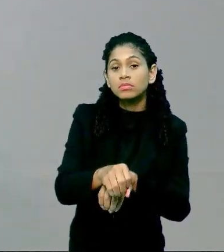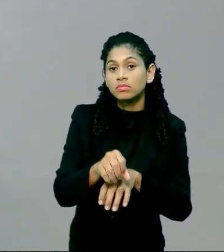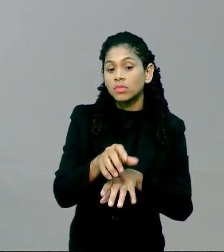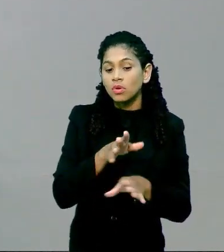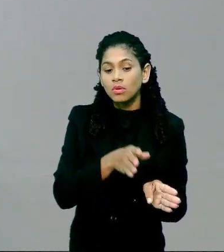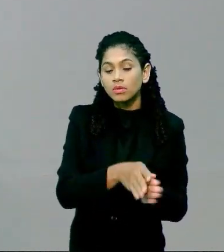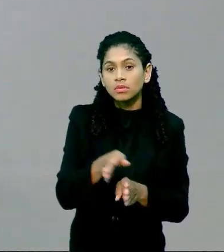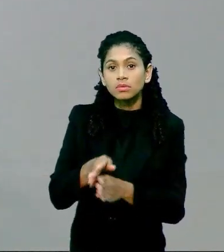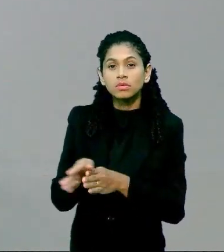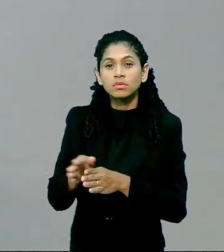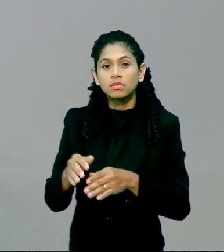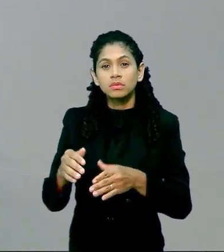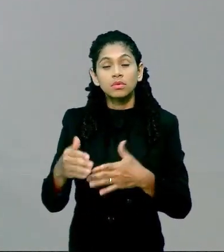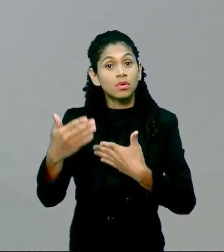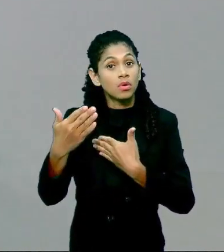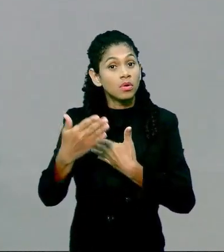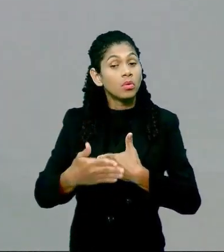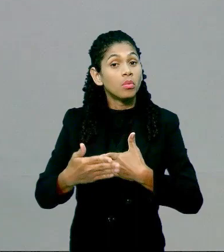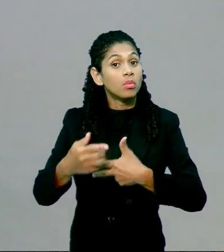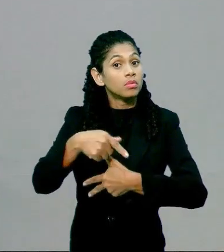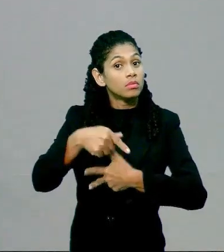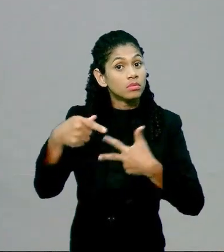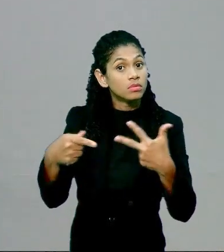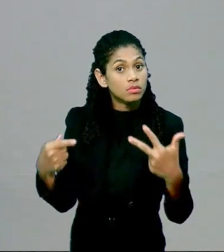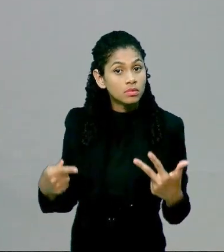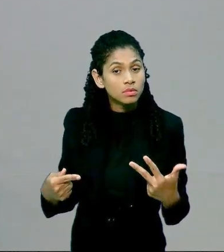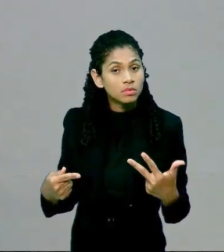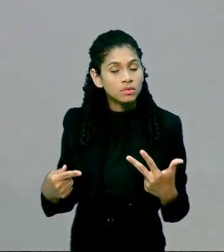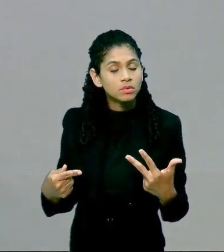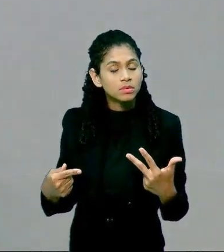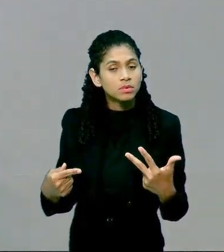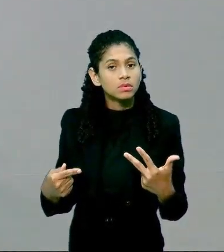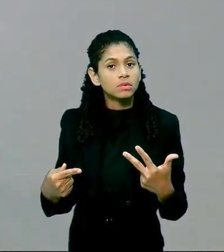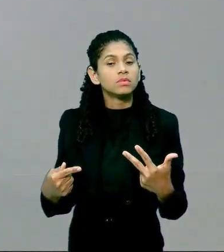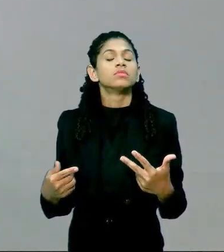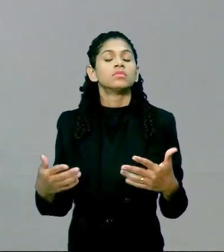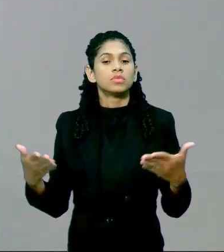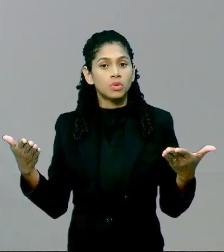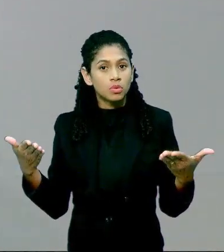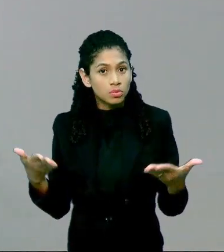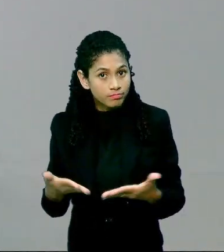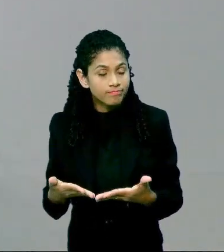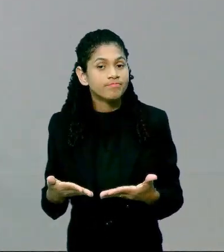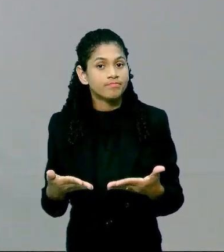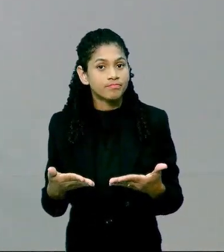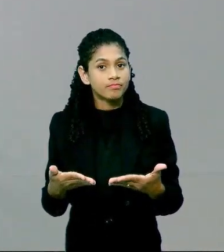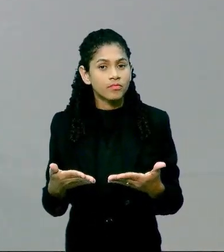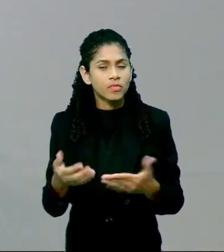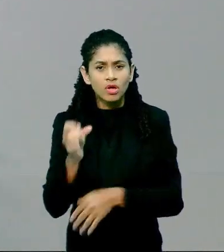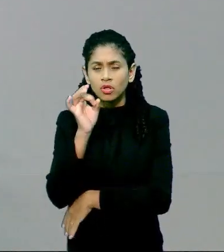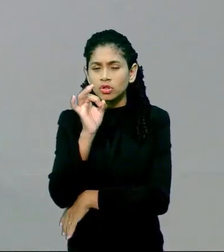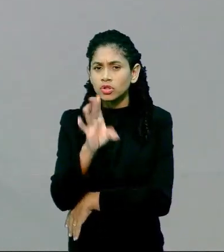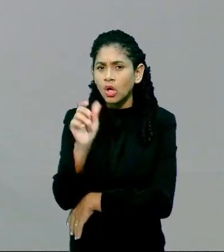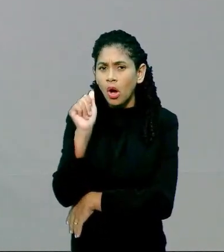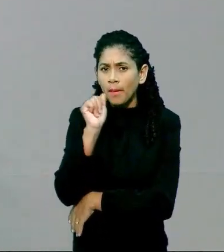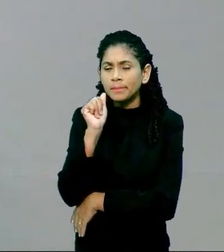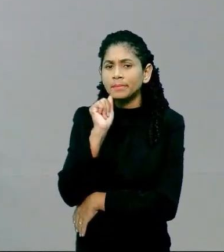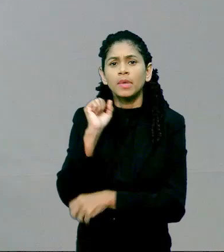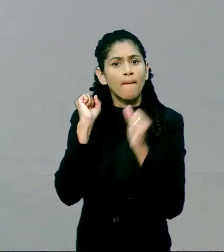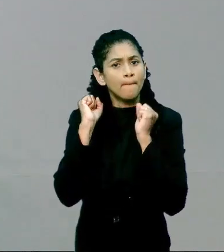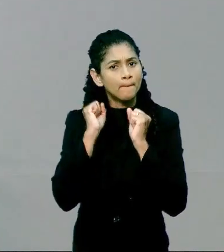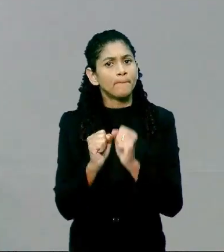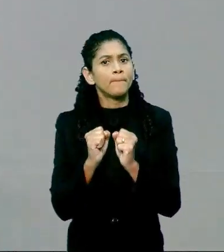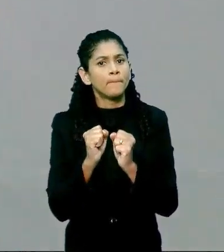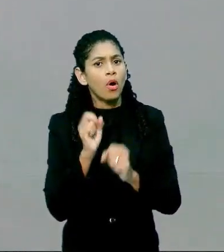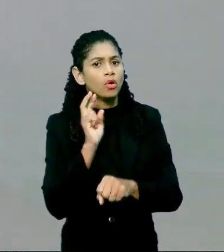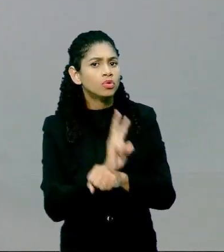questões contemporâneas. Vocês acham que cabe apenas às meninas, apenas às mulheres, cuidar de casa, cuidar da